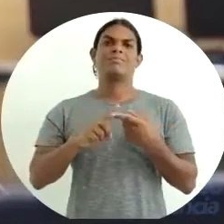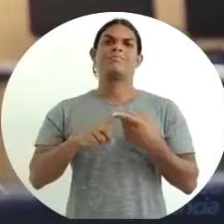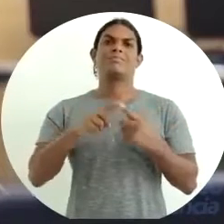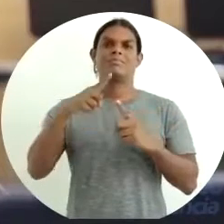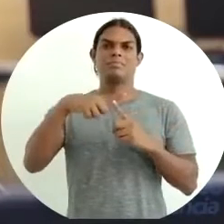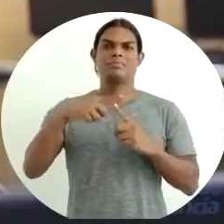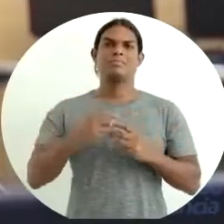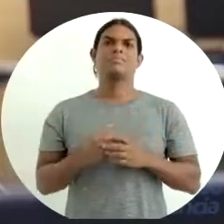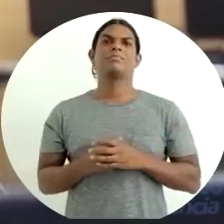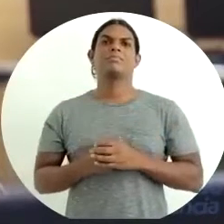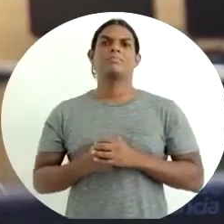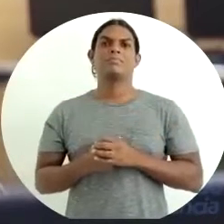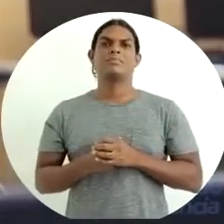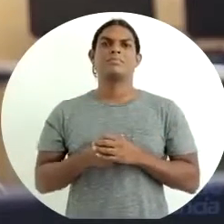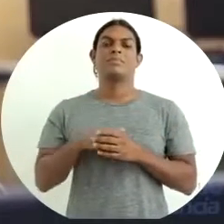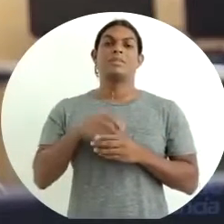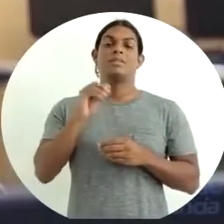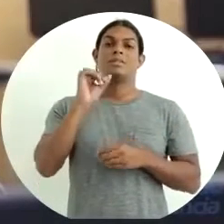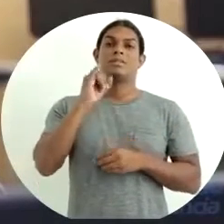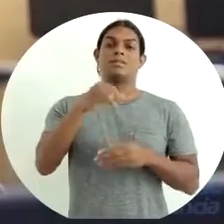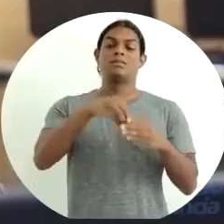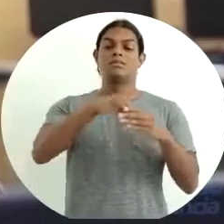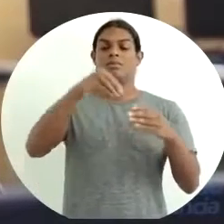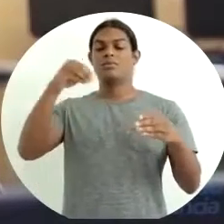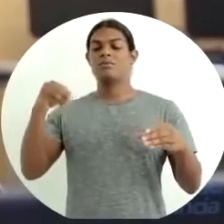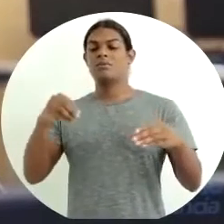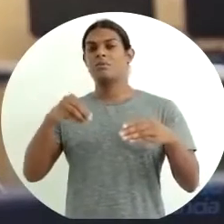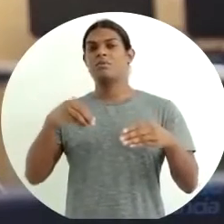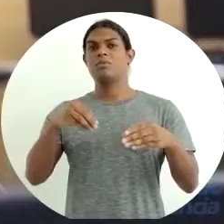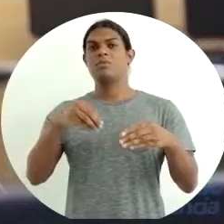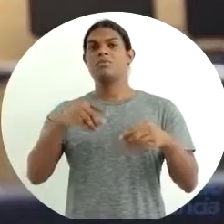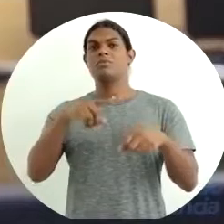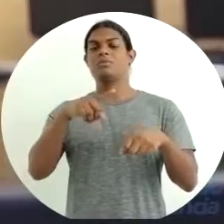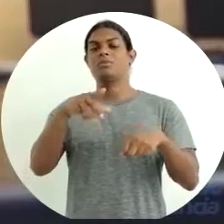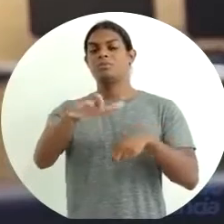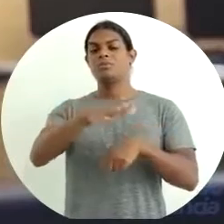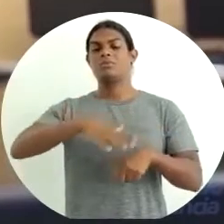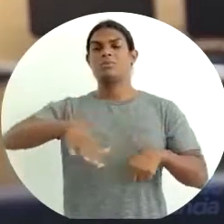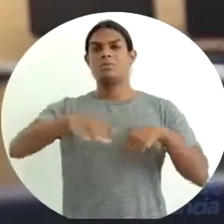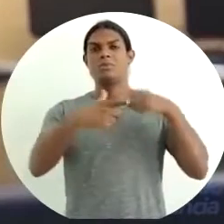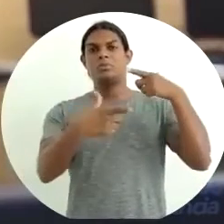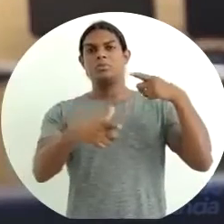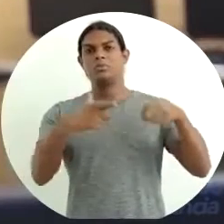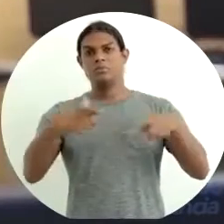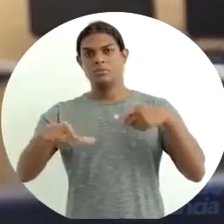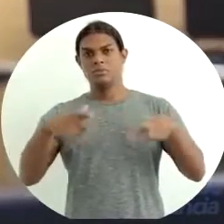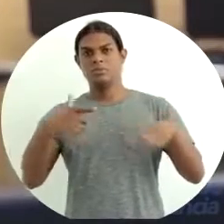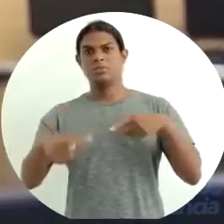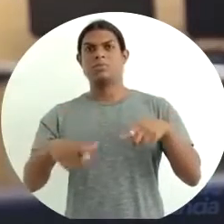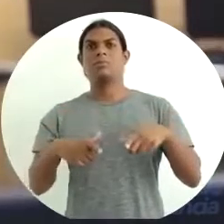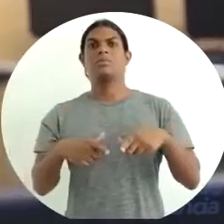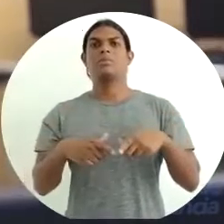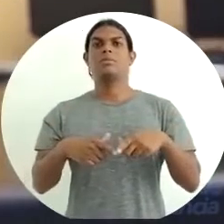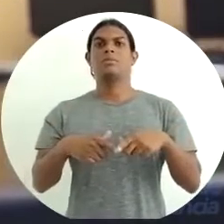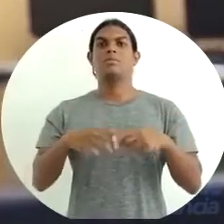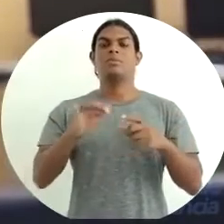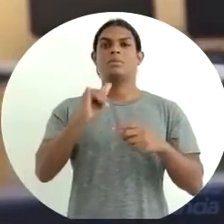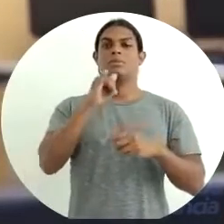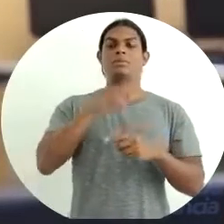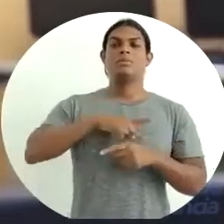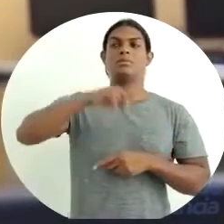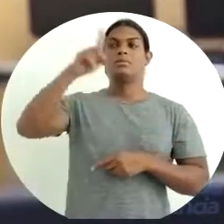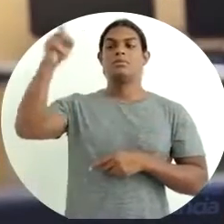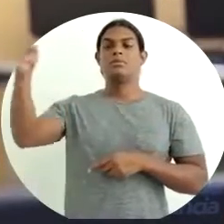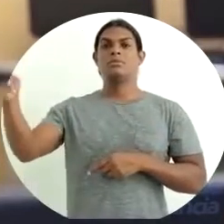Tá? Se estiver fora do local de trabalho, esse acidente vier a acontecer e não for aquele de percurso, saiu para fazer um almoço